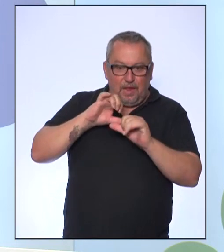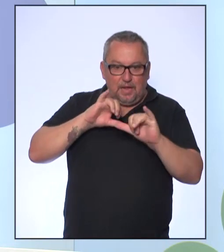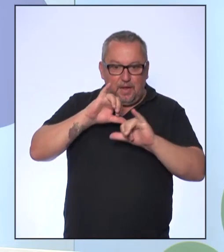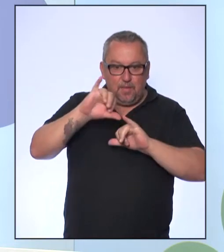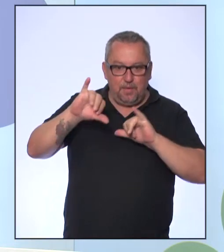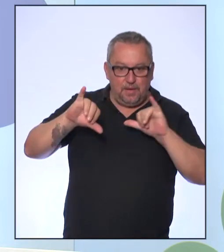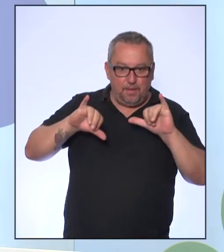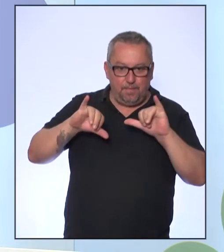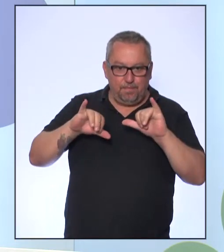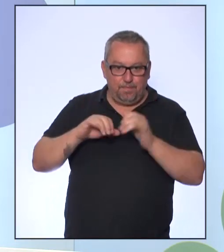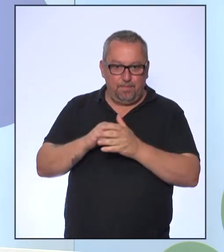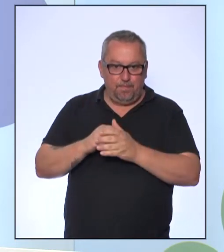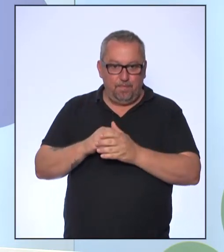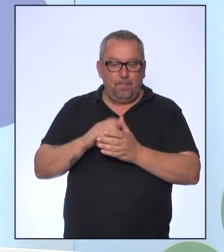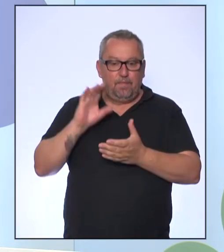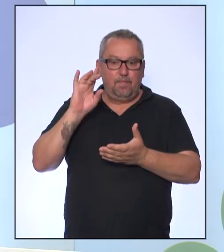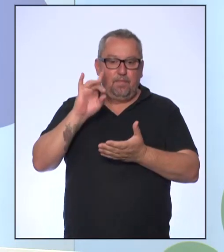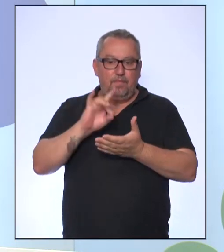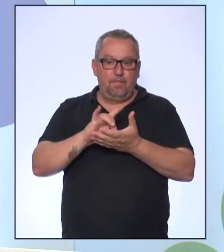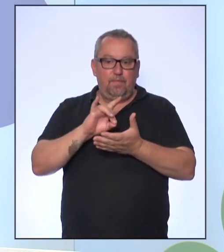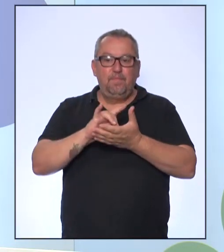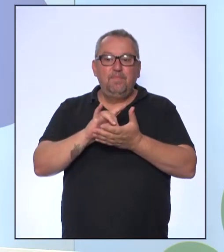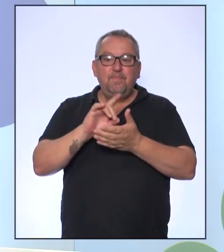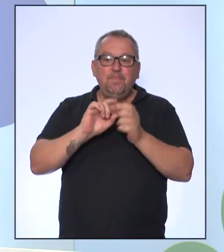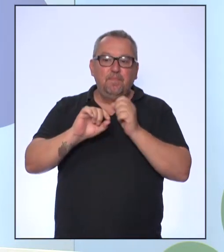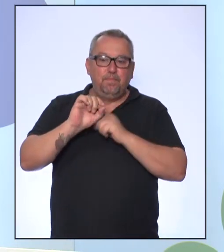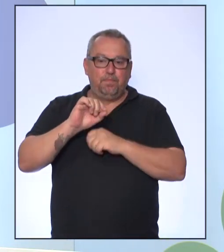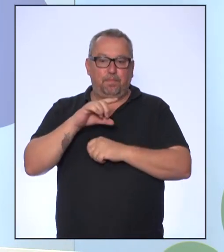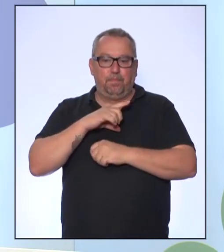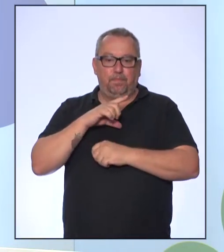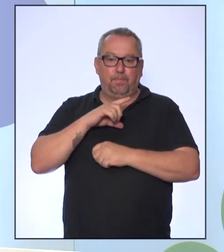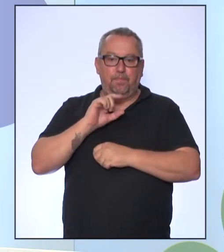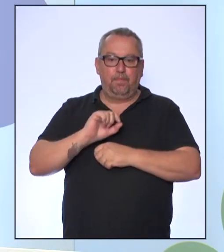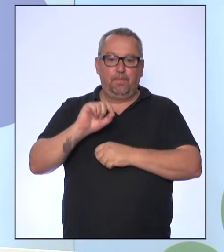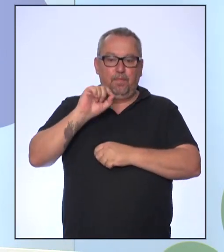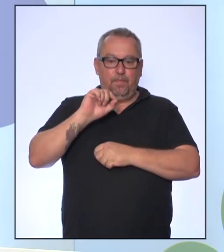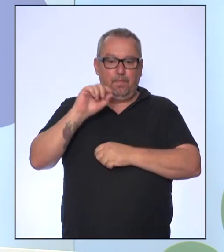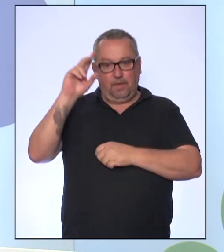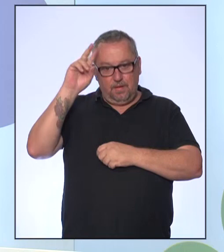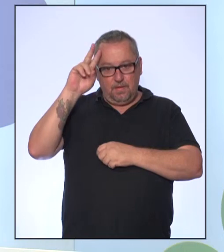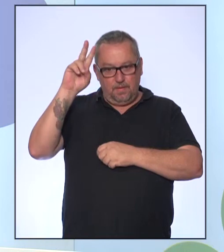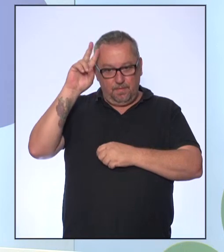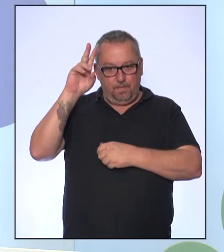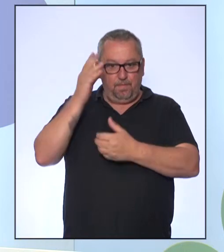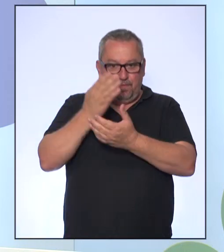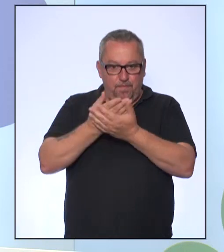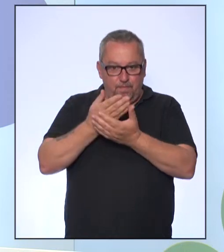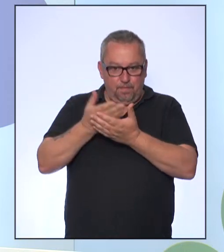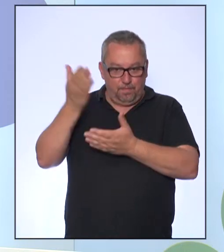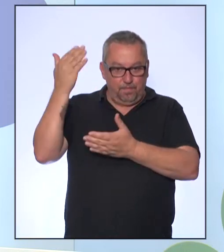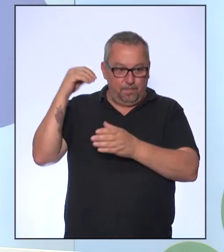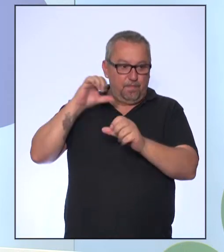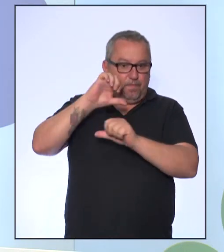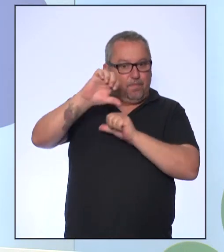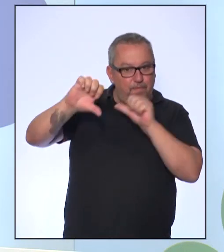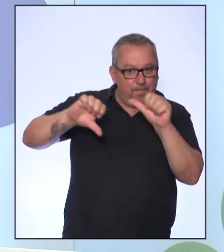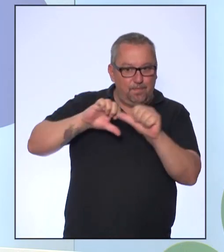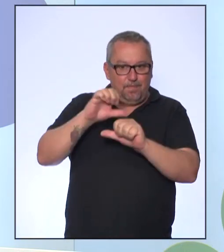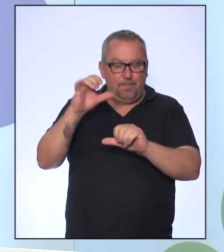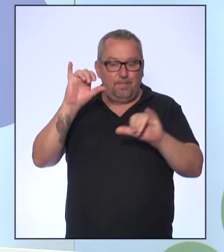químicas. Na verdade, nós estaremos retomando a aula de transformações